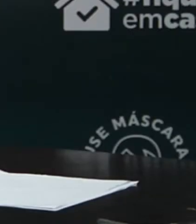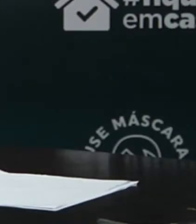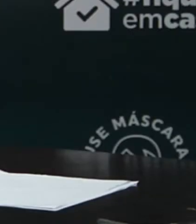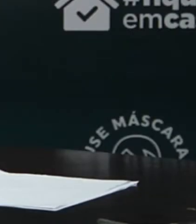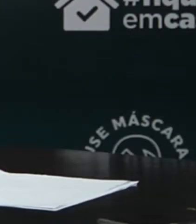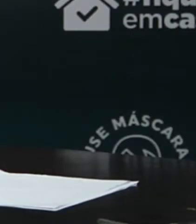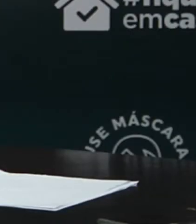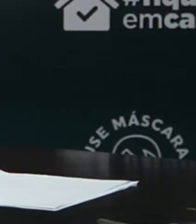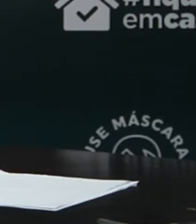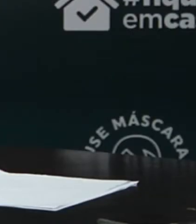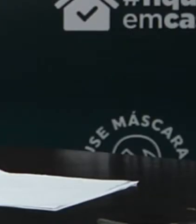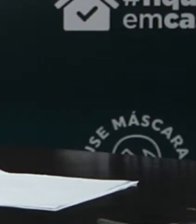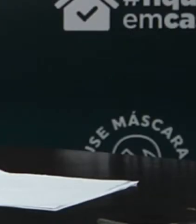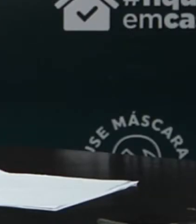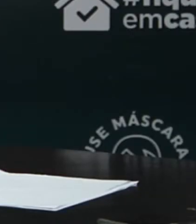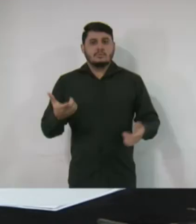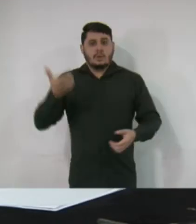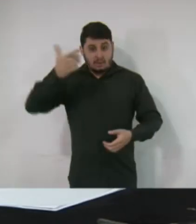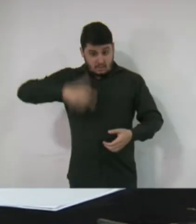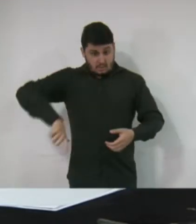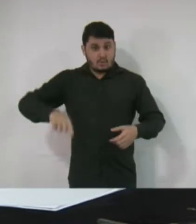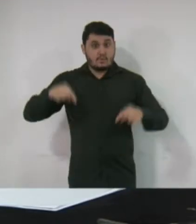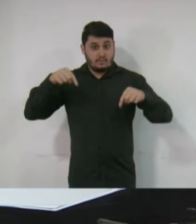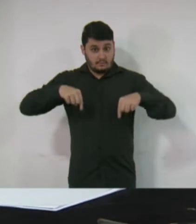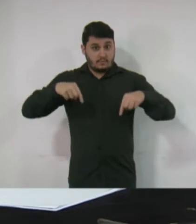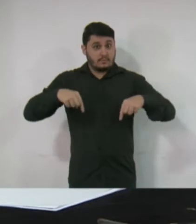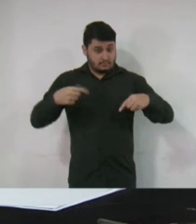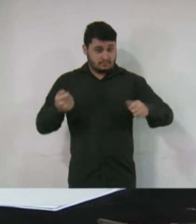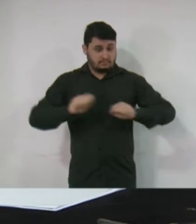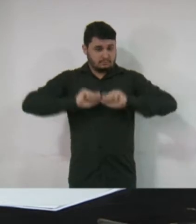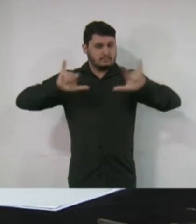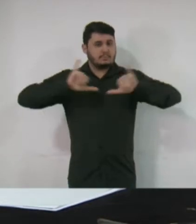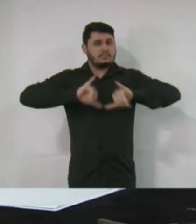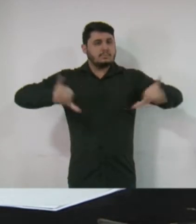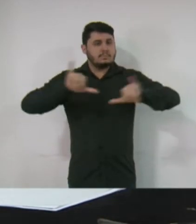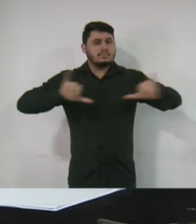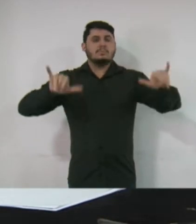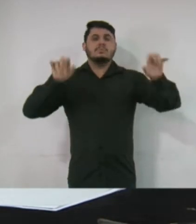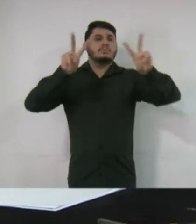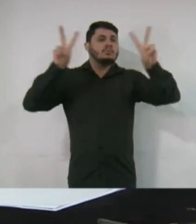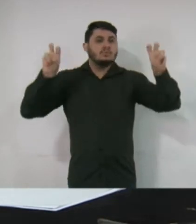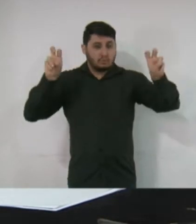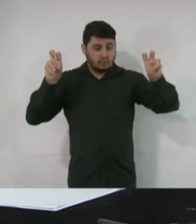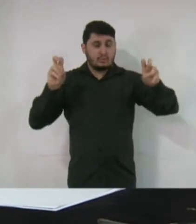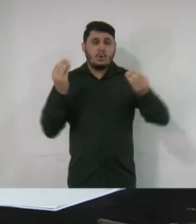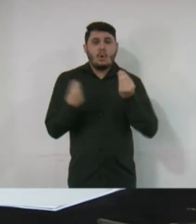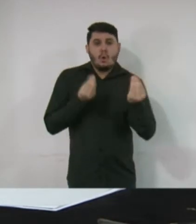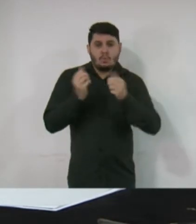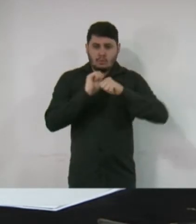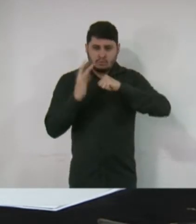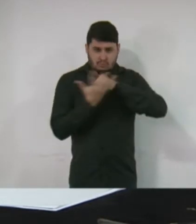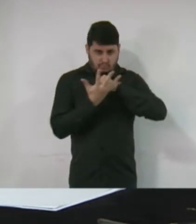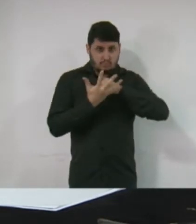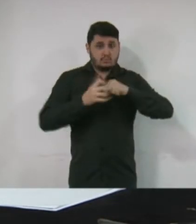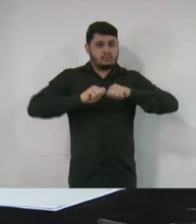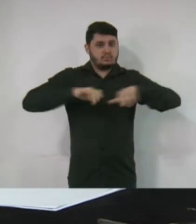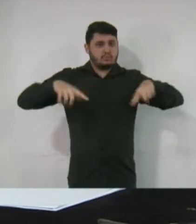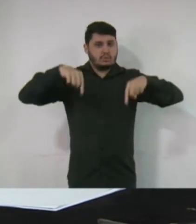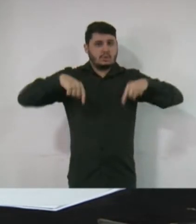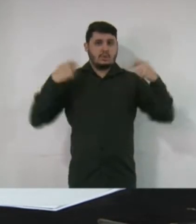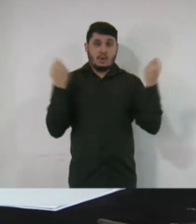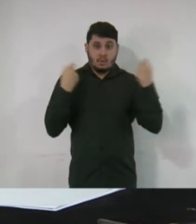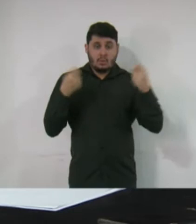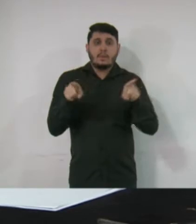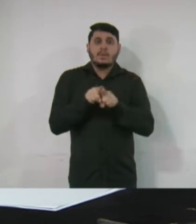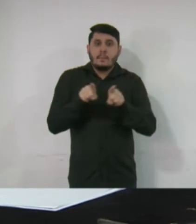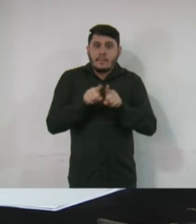Bom dia, gente. Nós estamos aqui na coletiva de hoje para falar sobre o panorama da Covid-19 na nossa cidade de Caruaru e o plano de retomada da